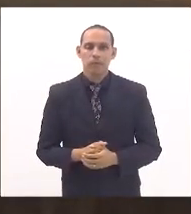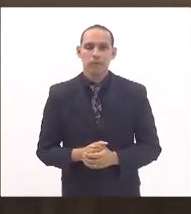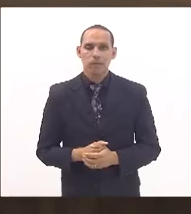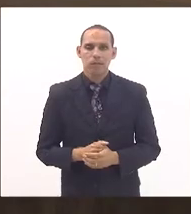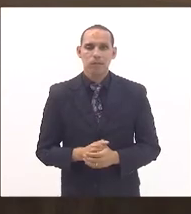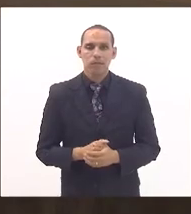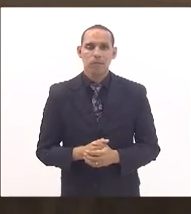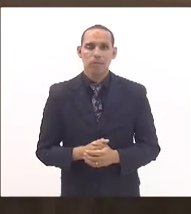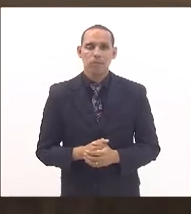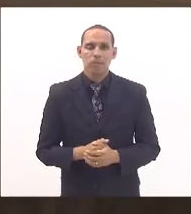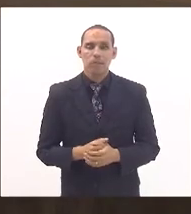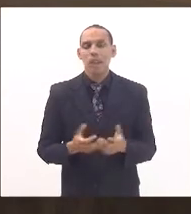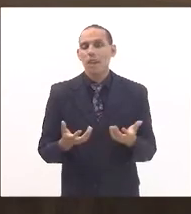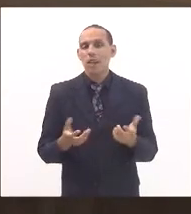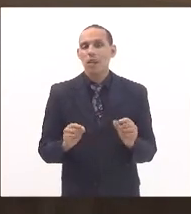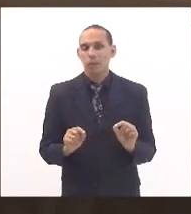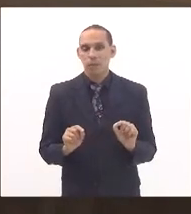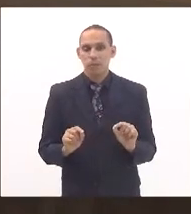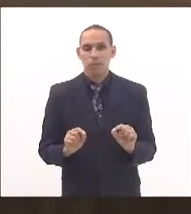procurou